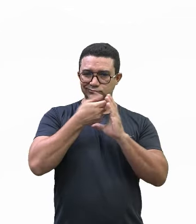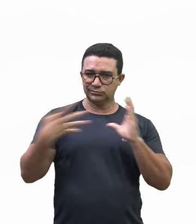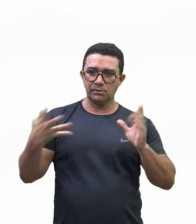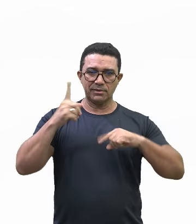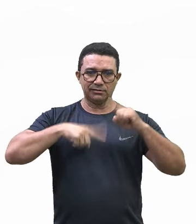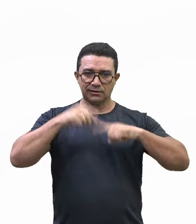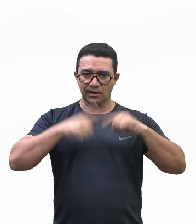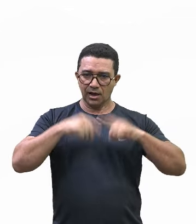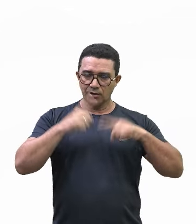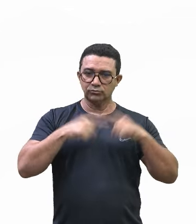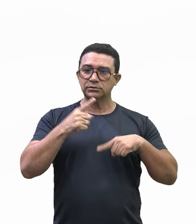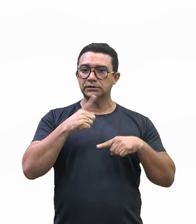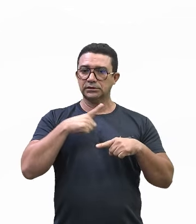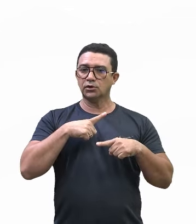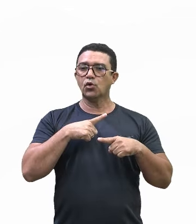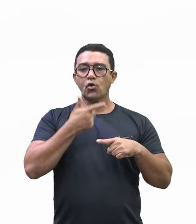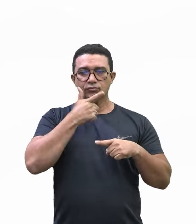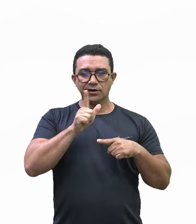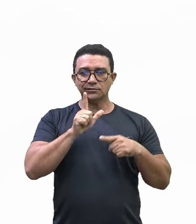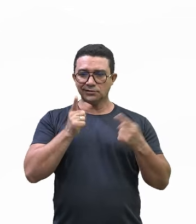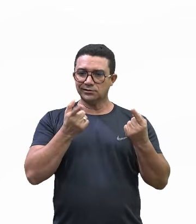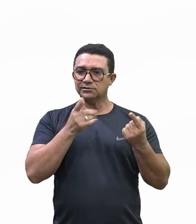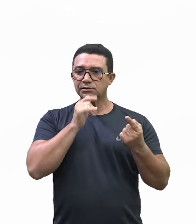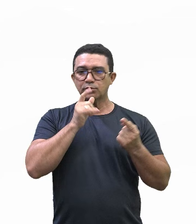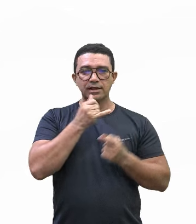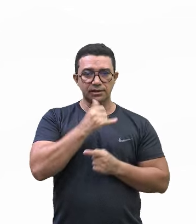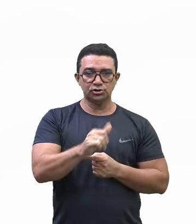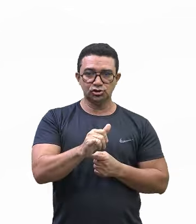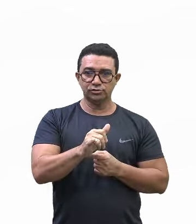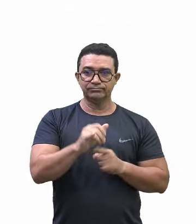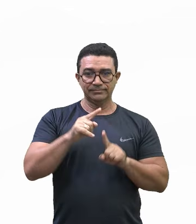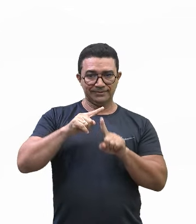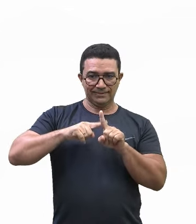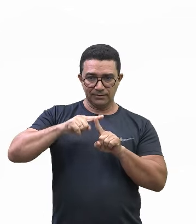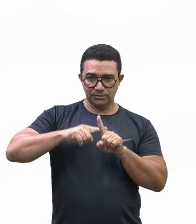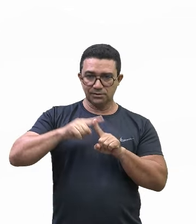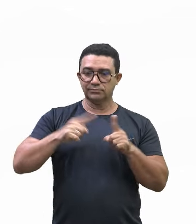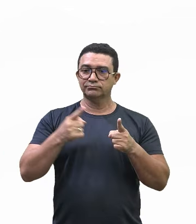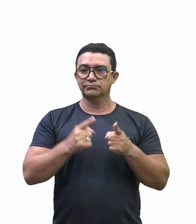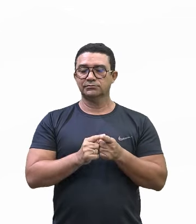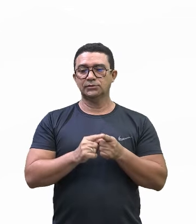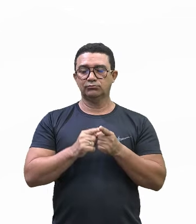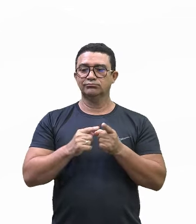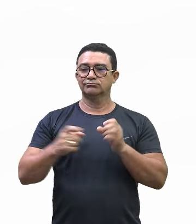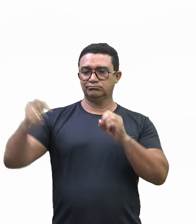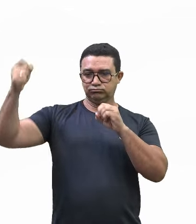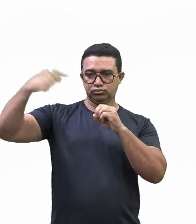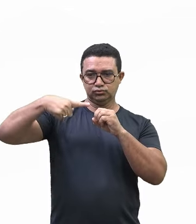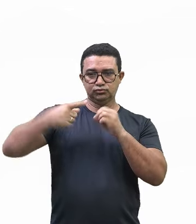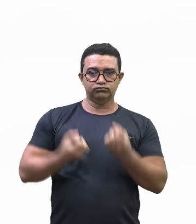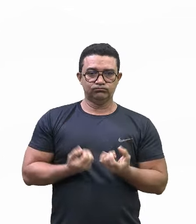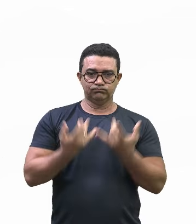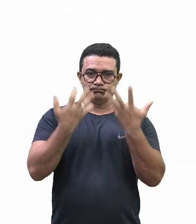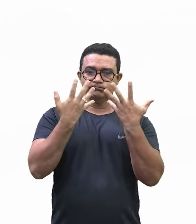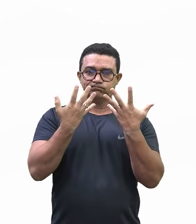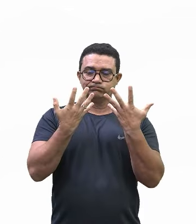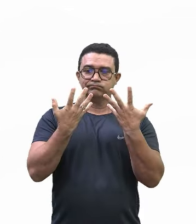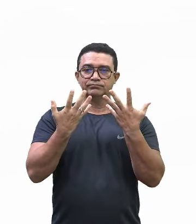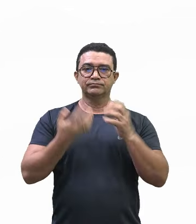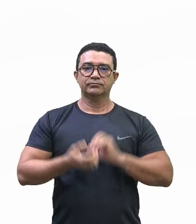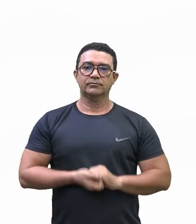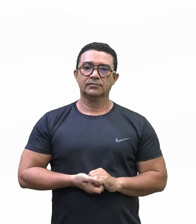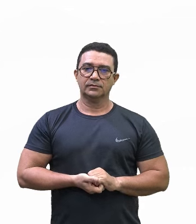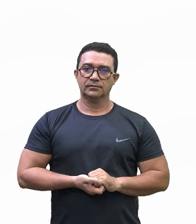dos materiais, condutibilidade térmica, efeito estufa, aquecimento